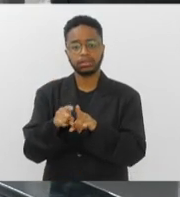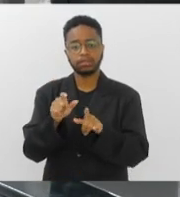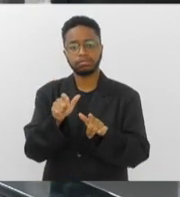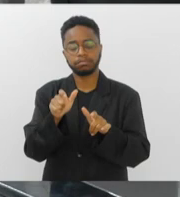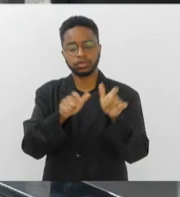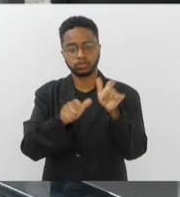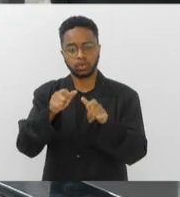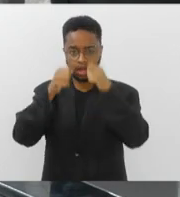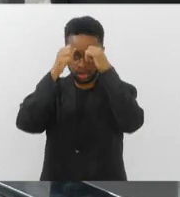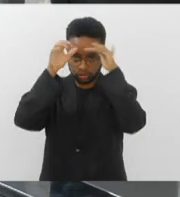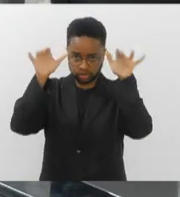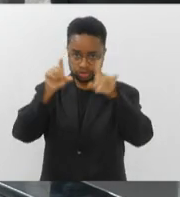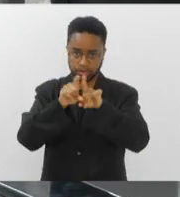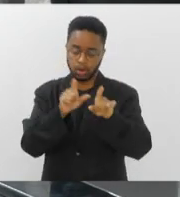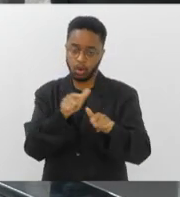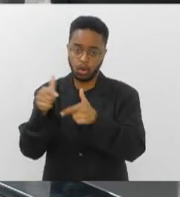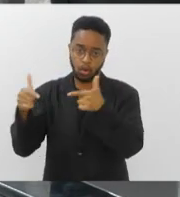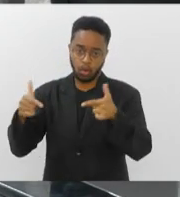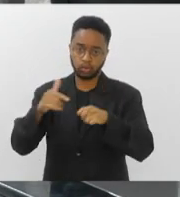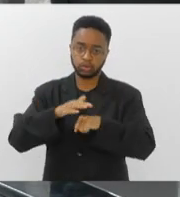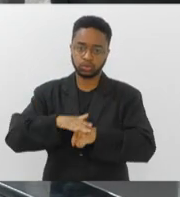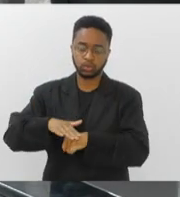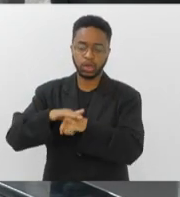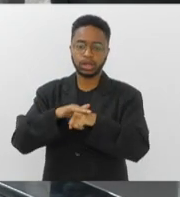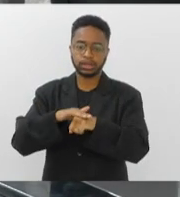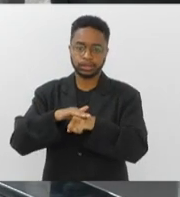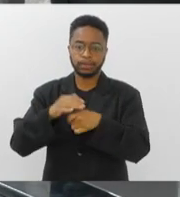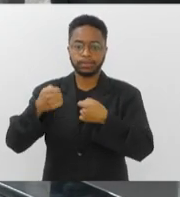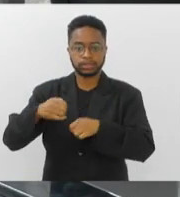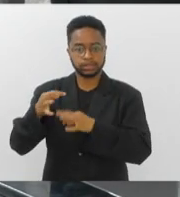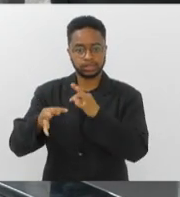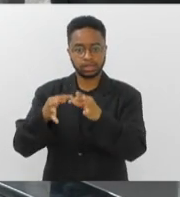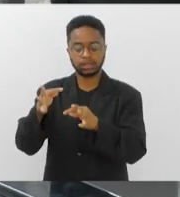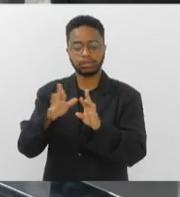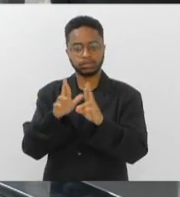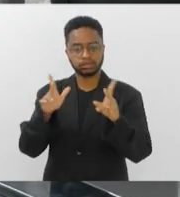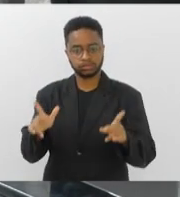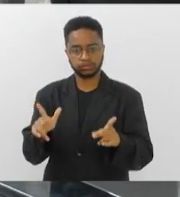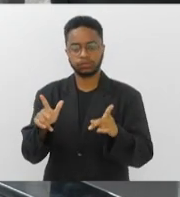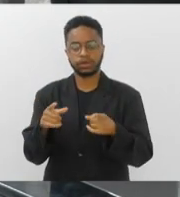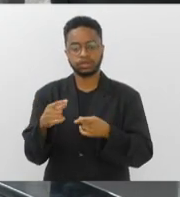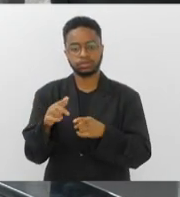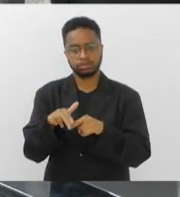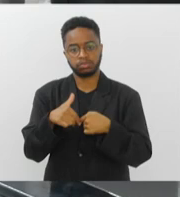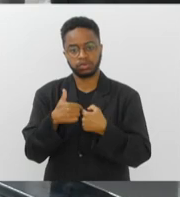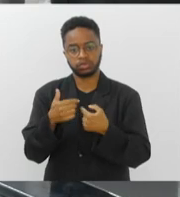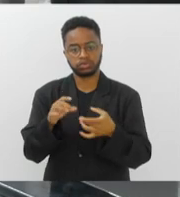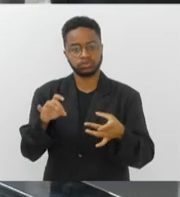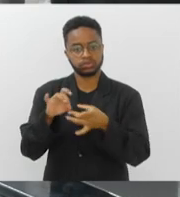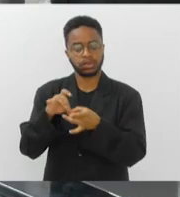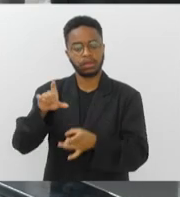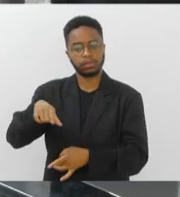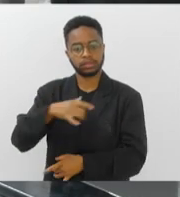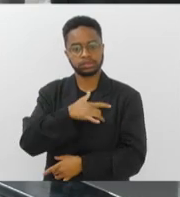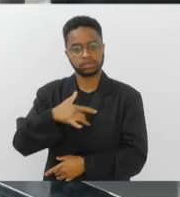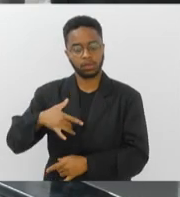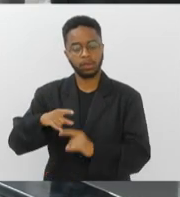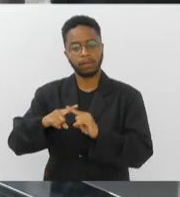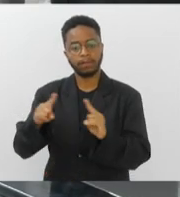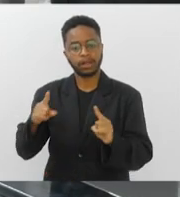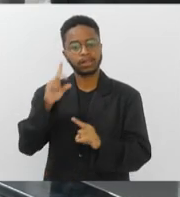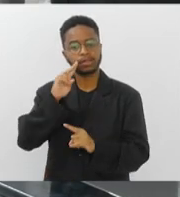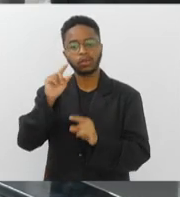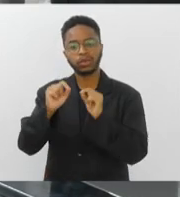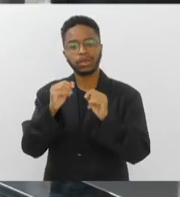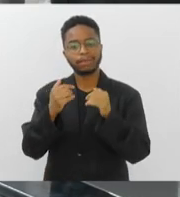outras doenças que exigem um tratamento diferenciado por parte dos planos de saúde, lembrando que a máxima da